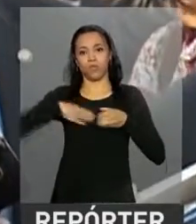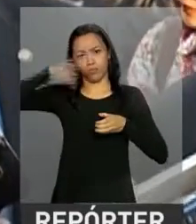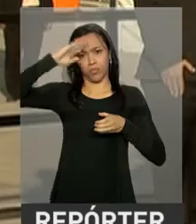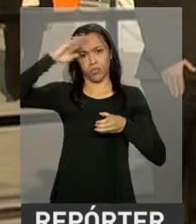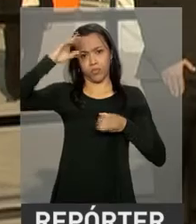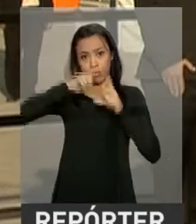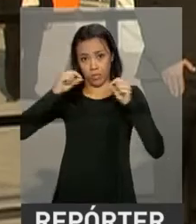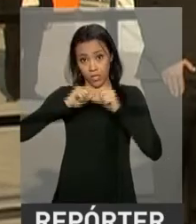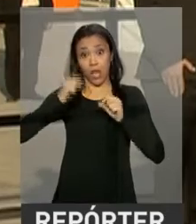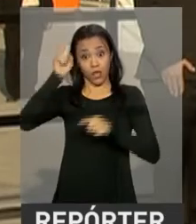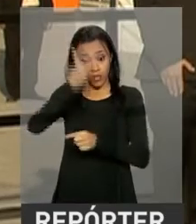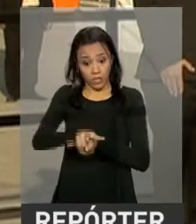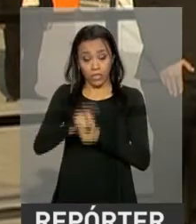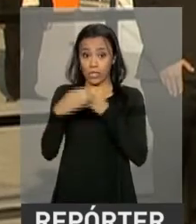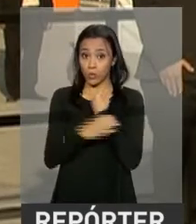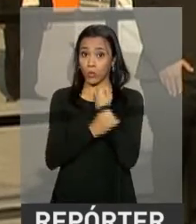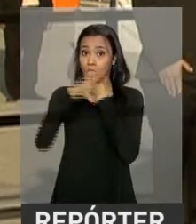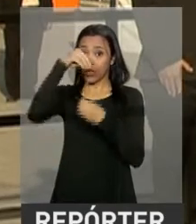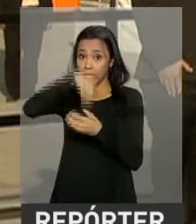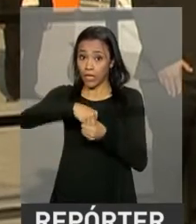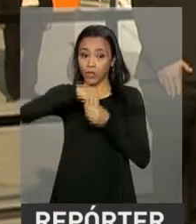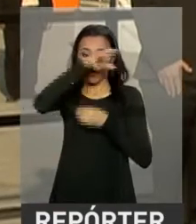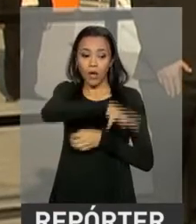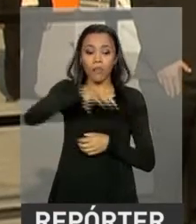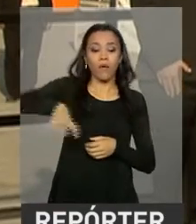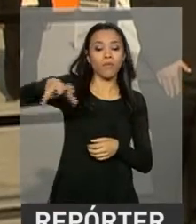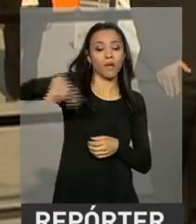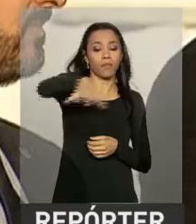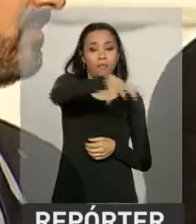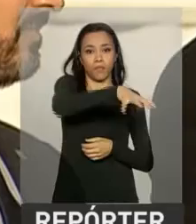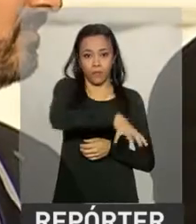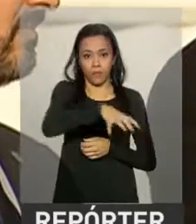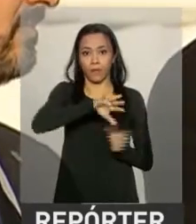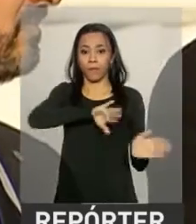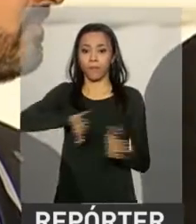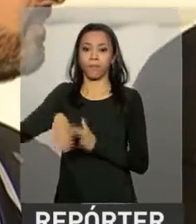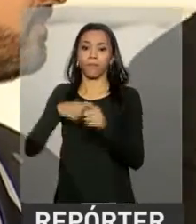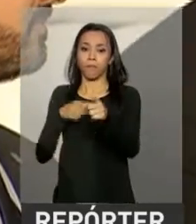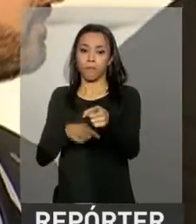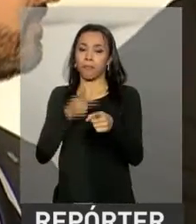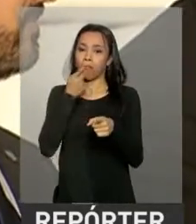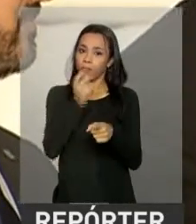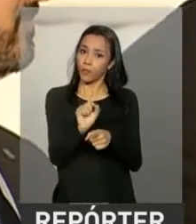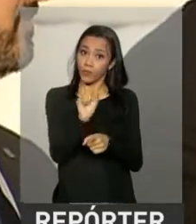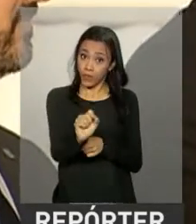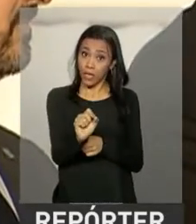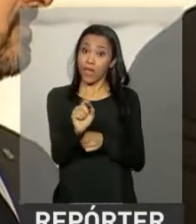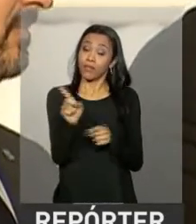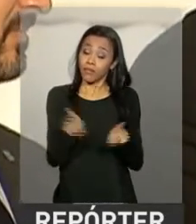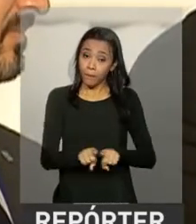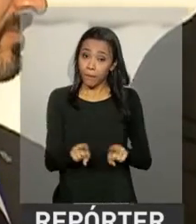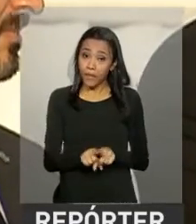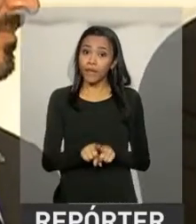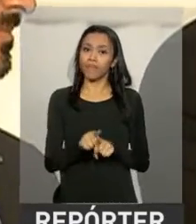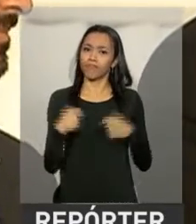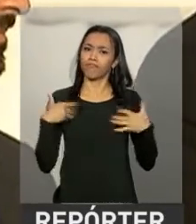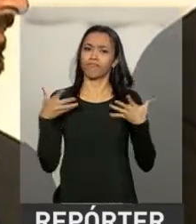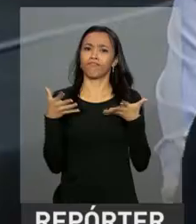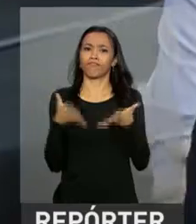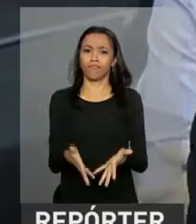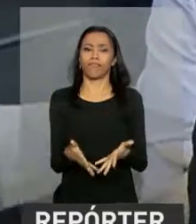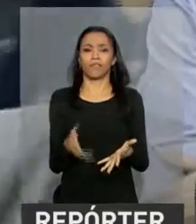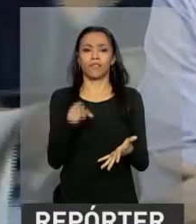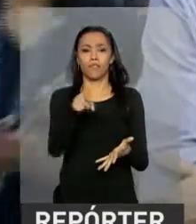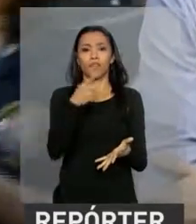dos eventos. O presidente do Comitê Organizador dos Jogos Olímpicos Rio 2016 também participou do evento no